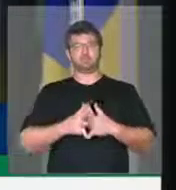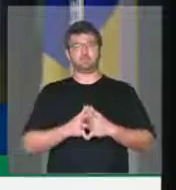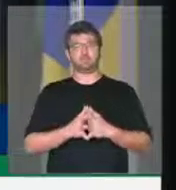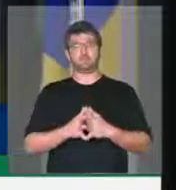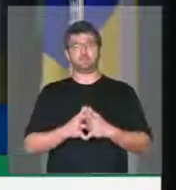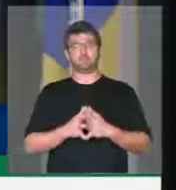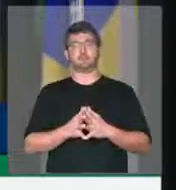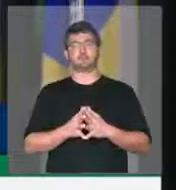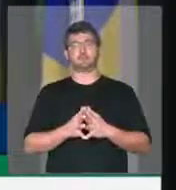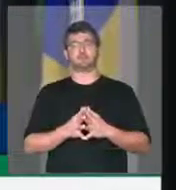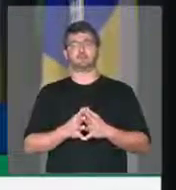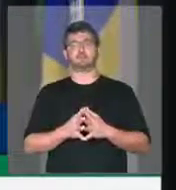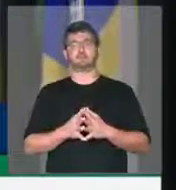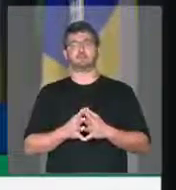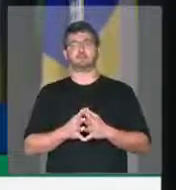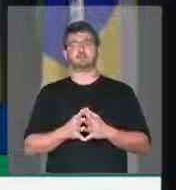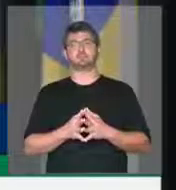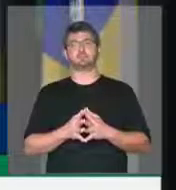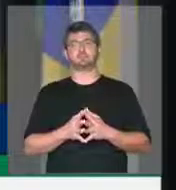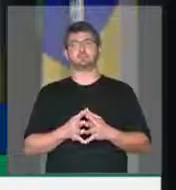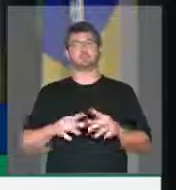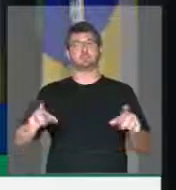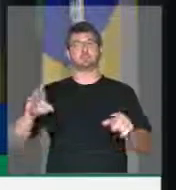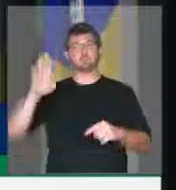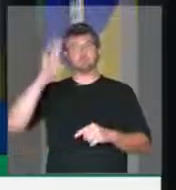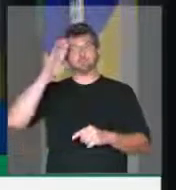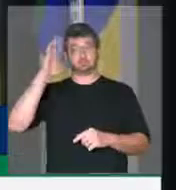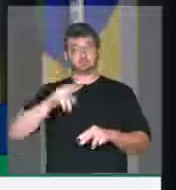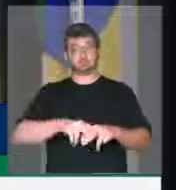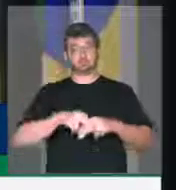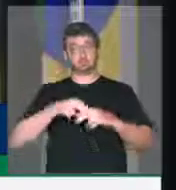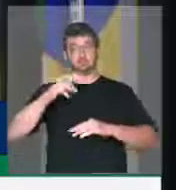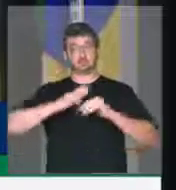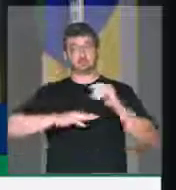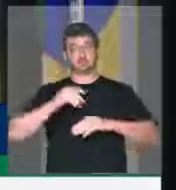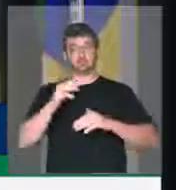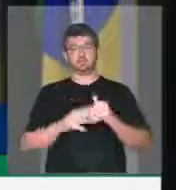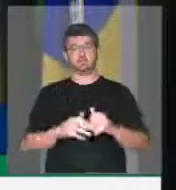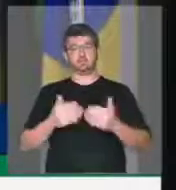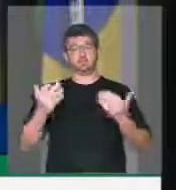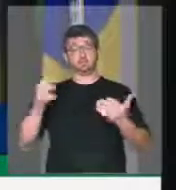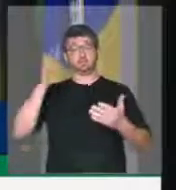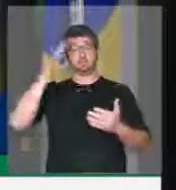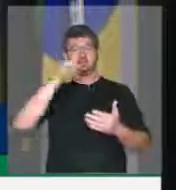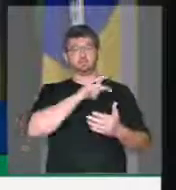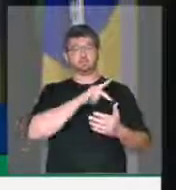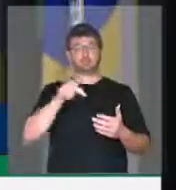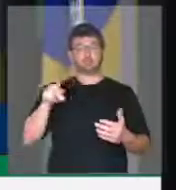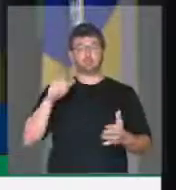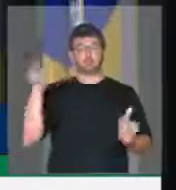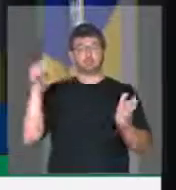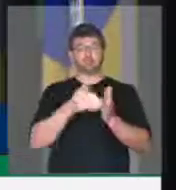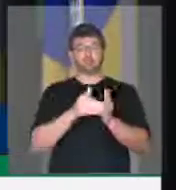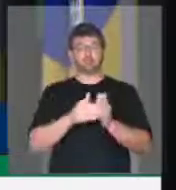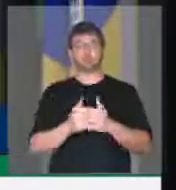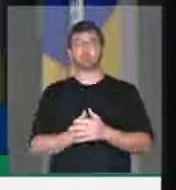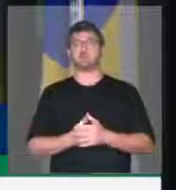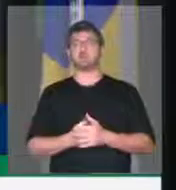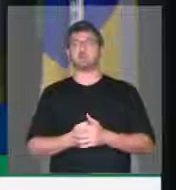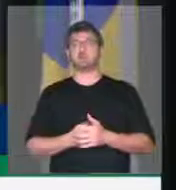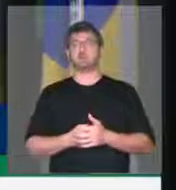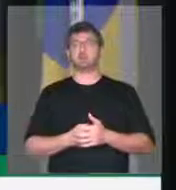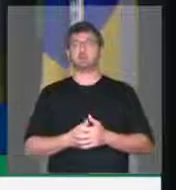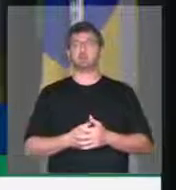savoir-faire, mas, sobretudo, pela sua competência. Senhor presidente, por último, eu queria